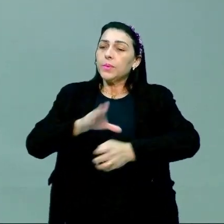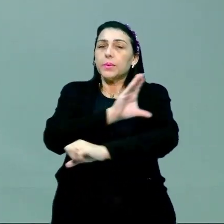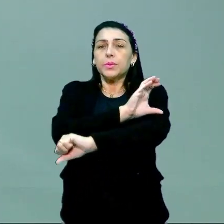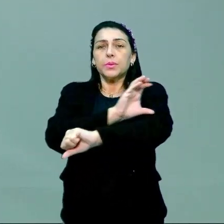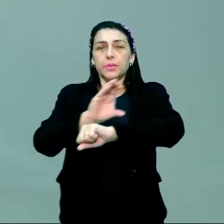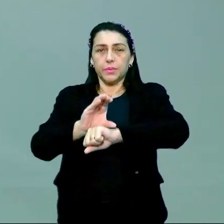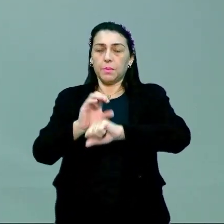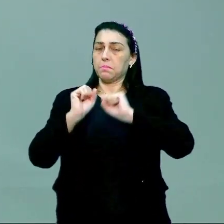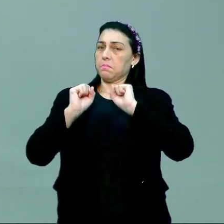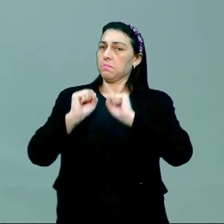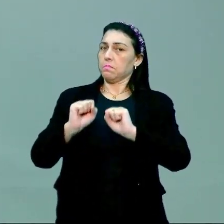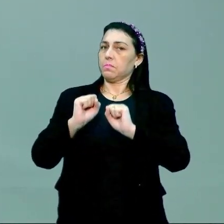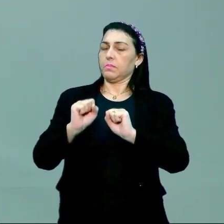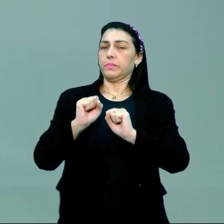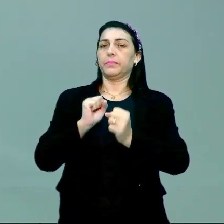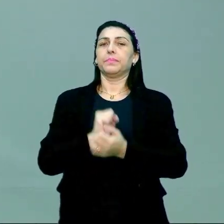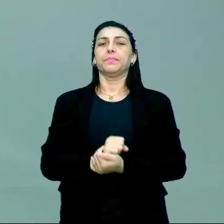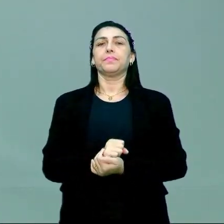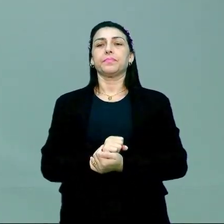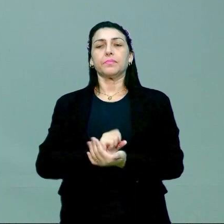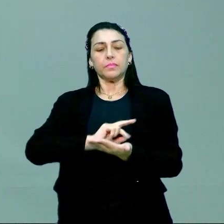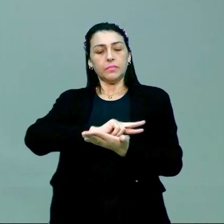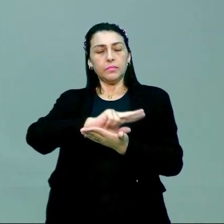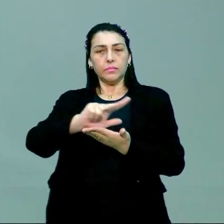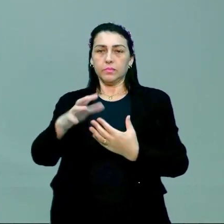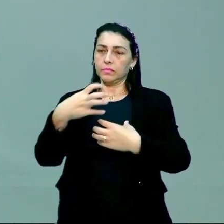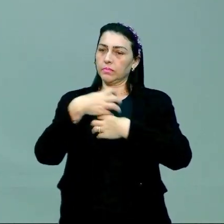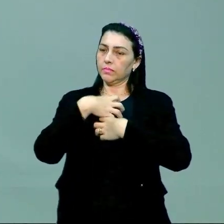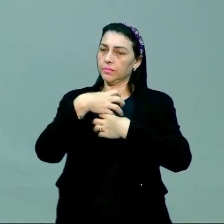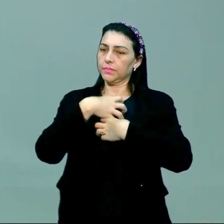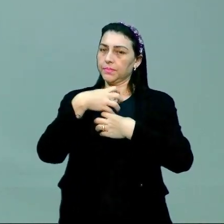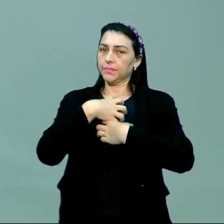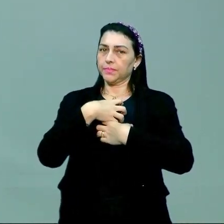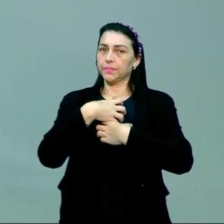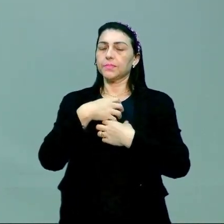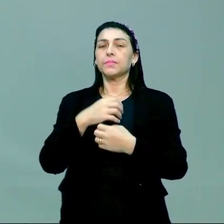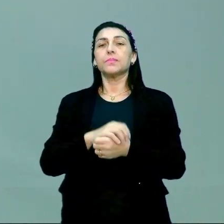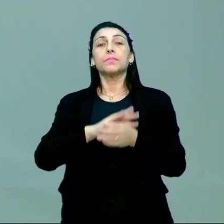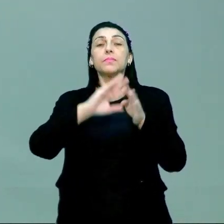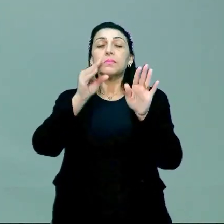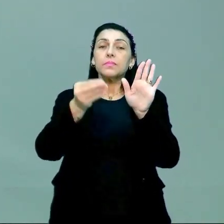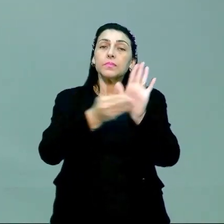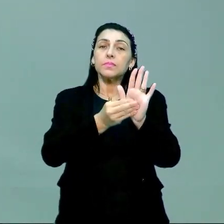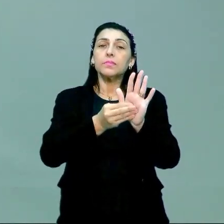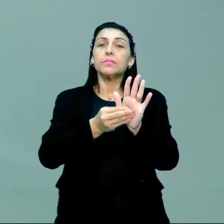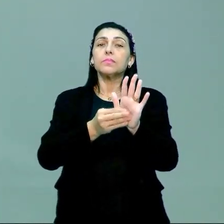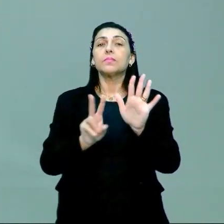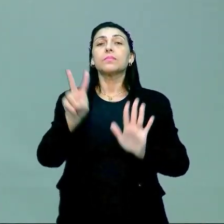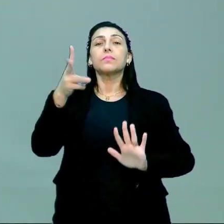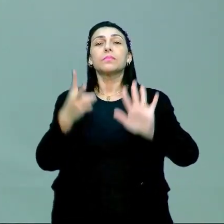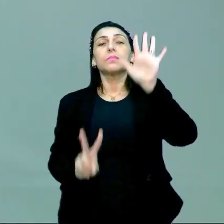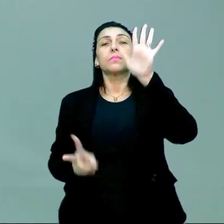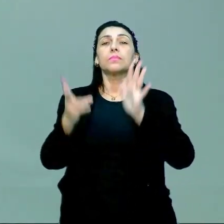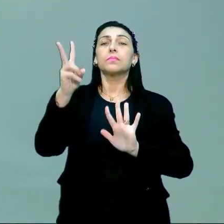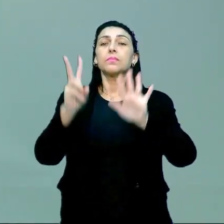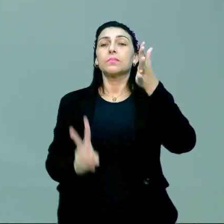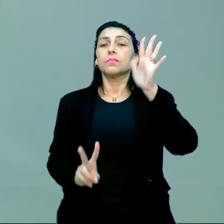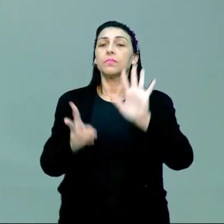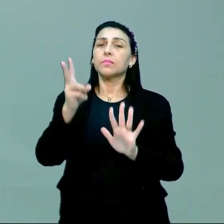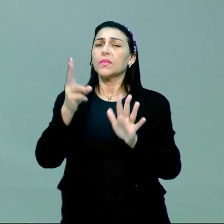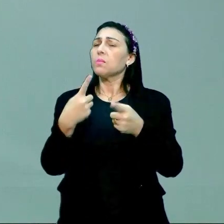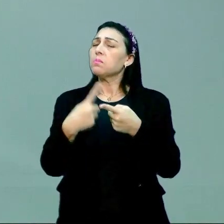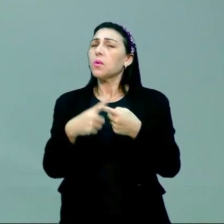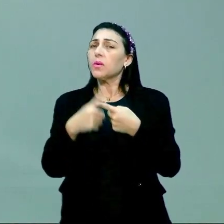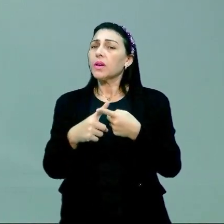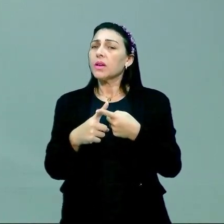culturais, elas podem se manifestar de diversas maneiras. Então está sendo colocado que o frevo ele é algo imaterial. Por